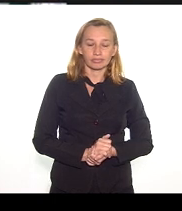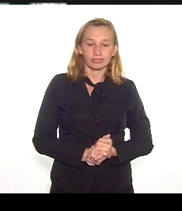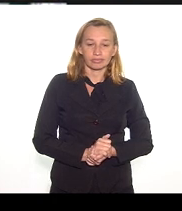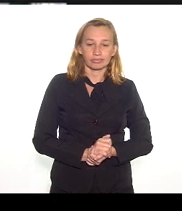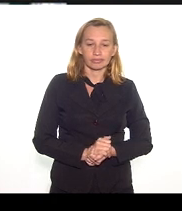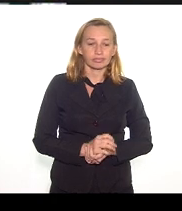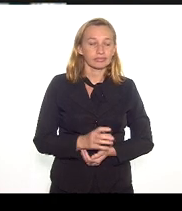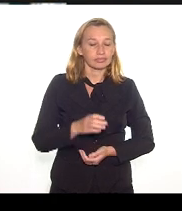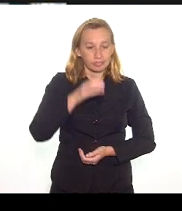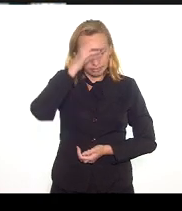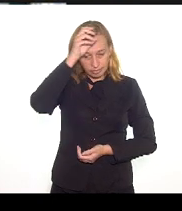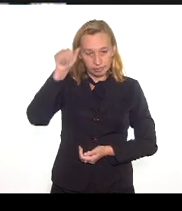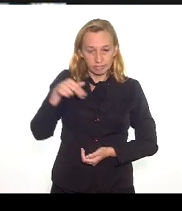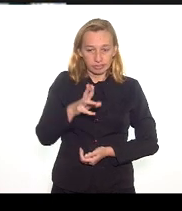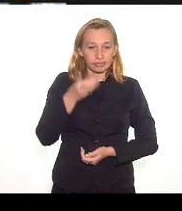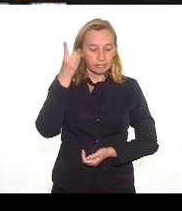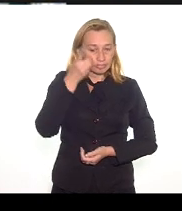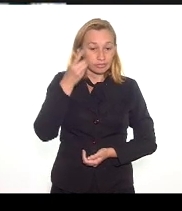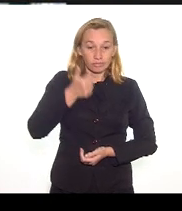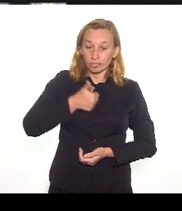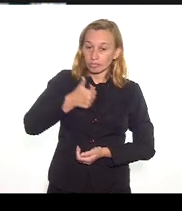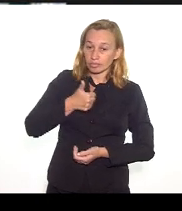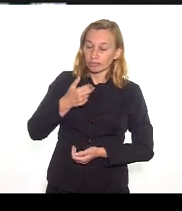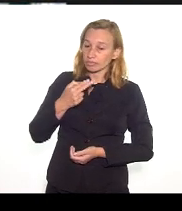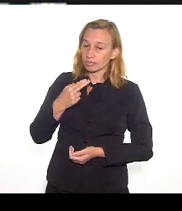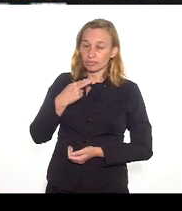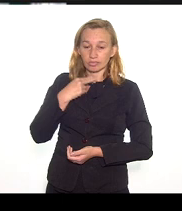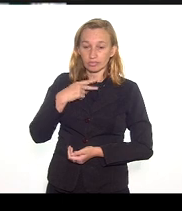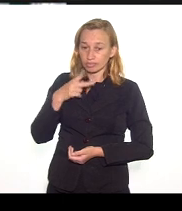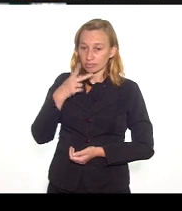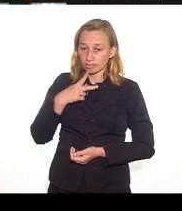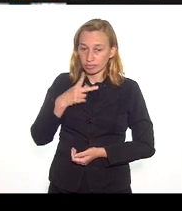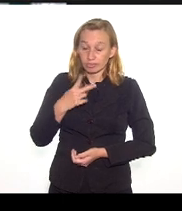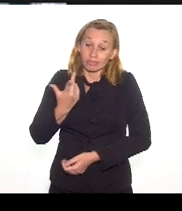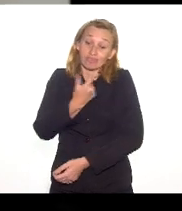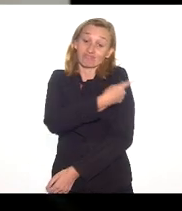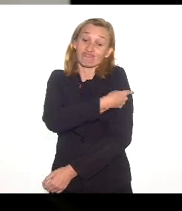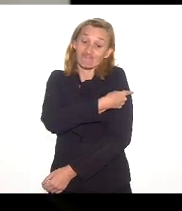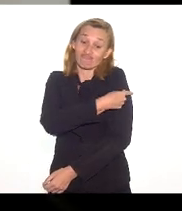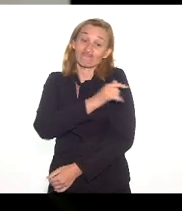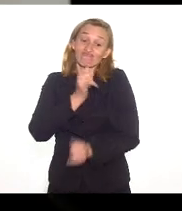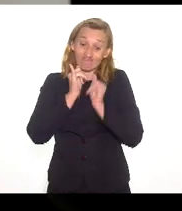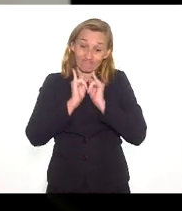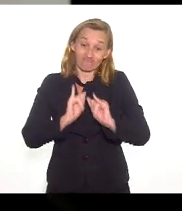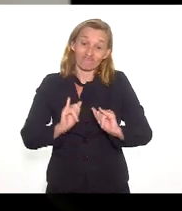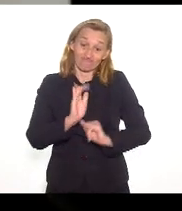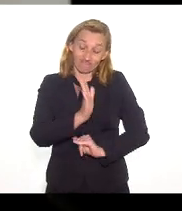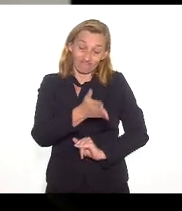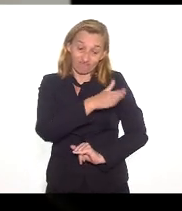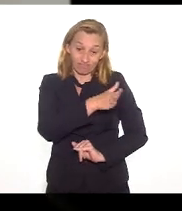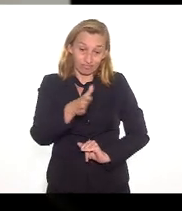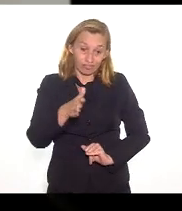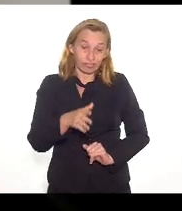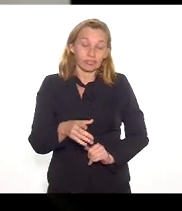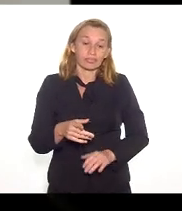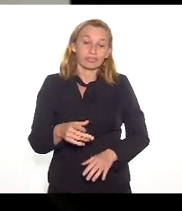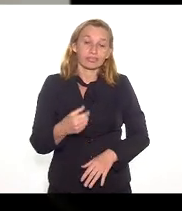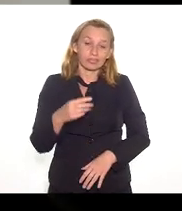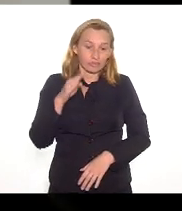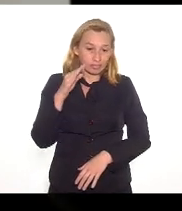Tá da Tia, o primeiro não dá para falar porque é vacina, tem decisão judicial em relação à